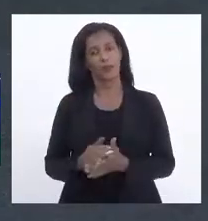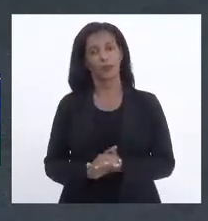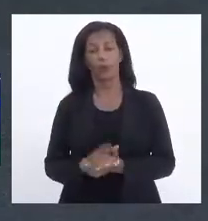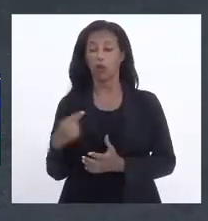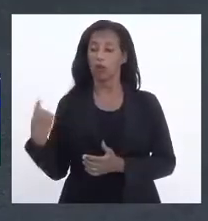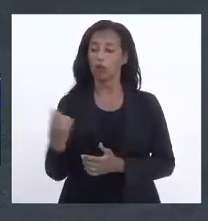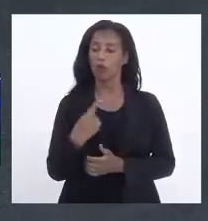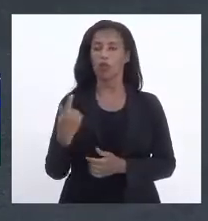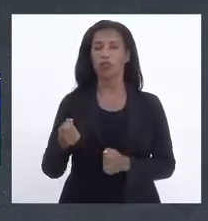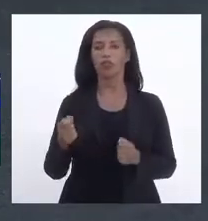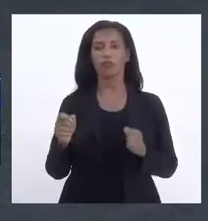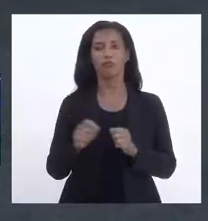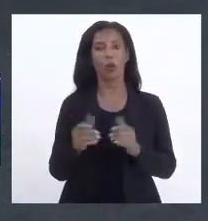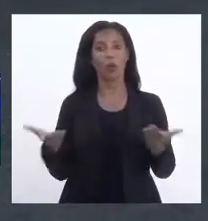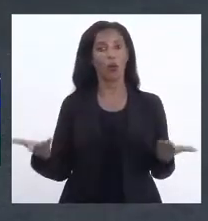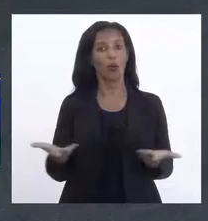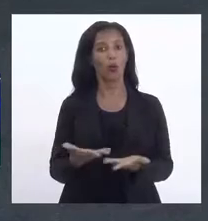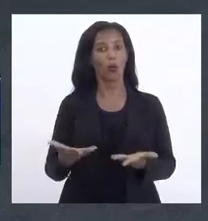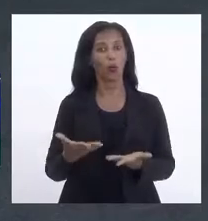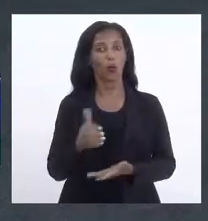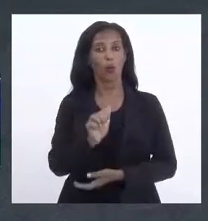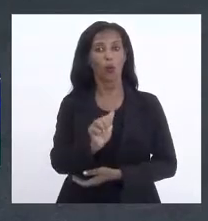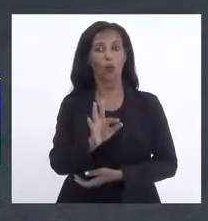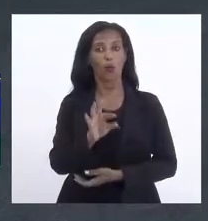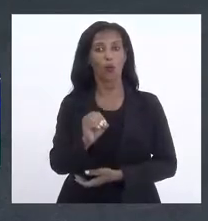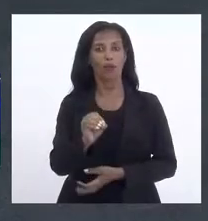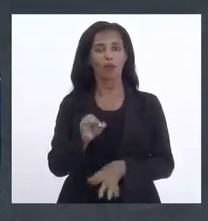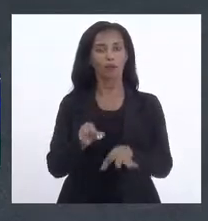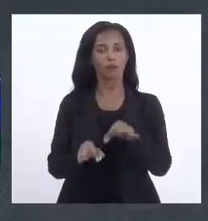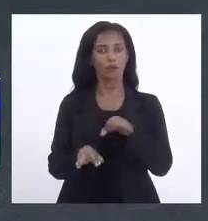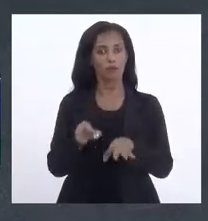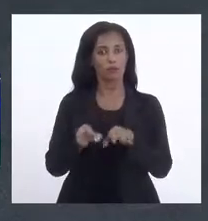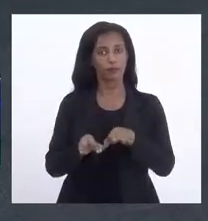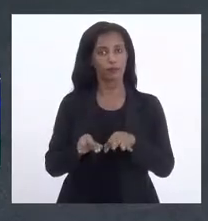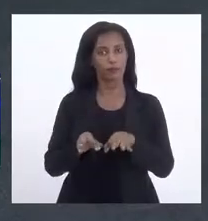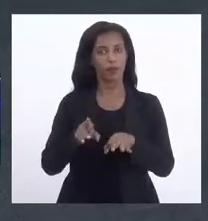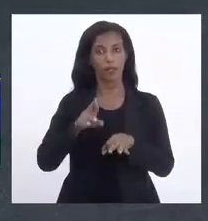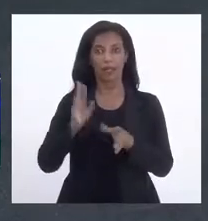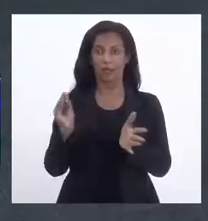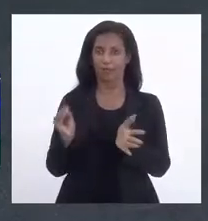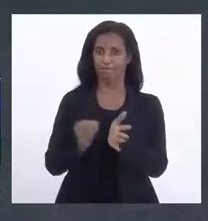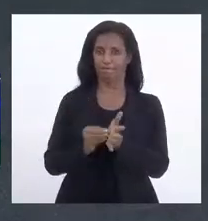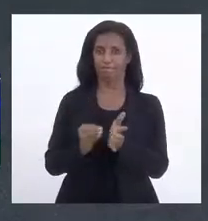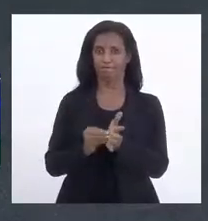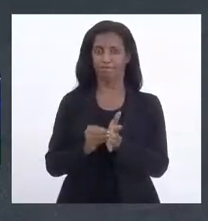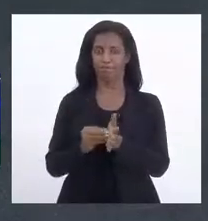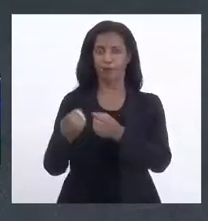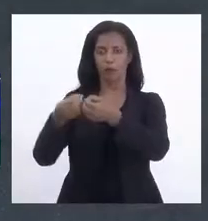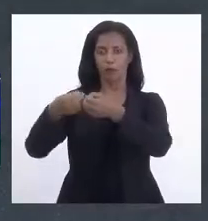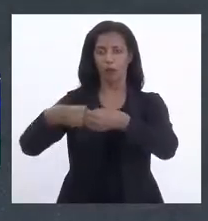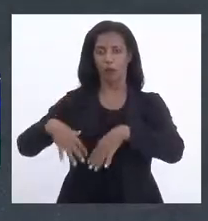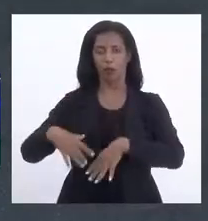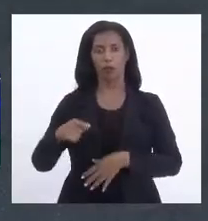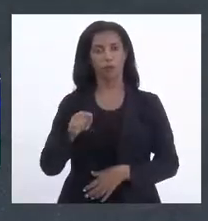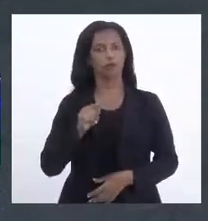Nós fizemos hoje um ato de justiça, mas que não está completo. derrubamos aqui o veto